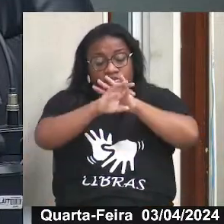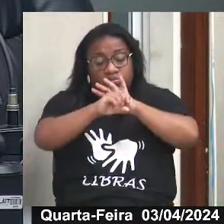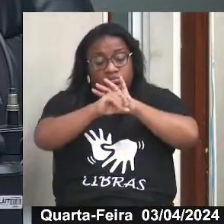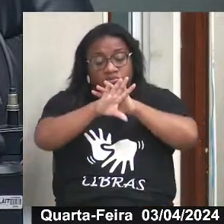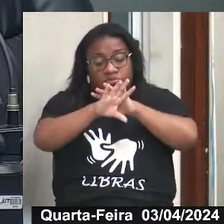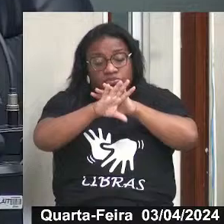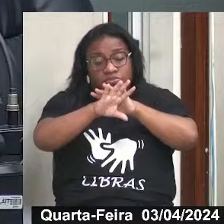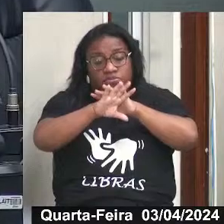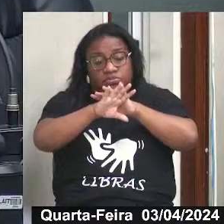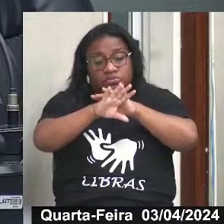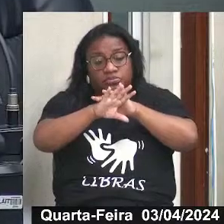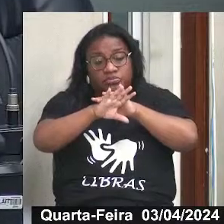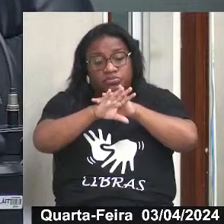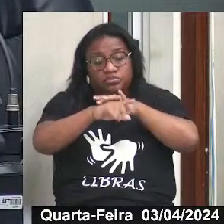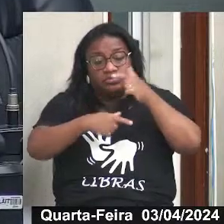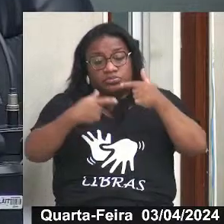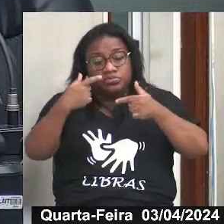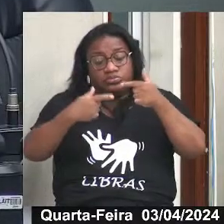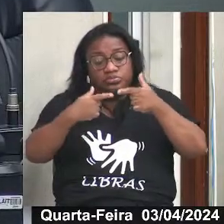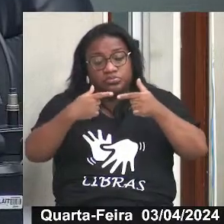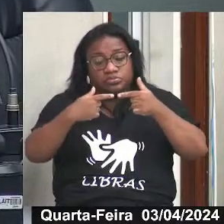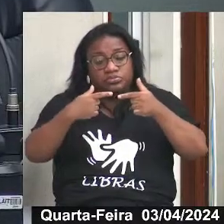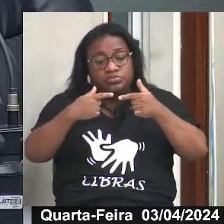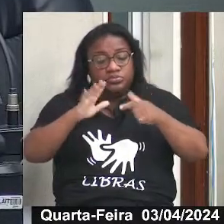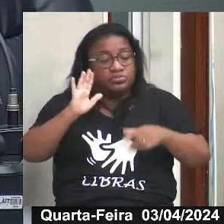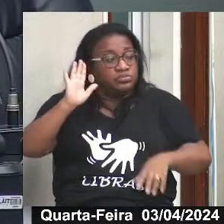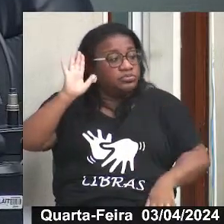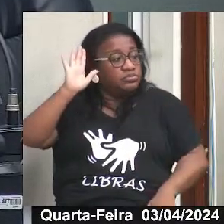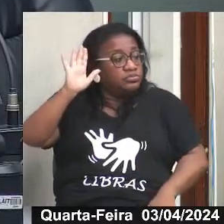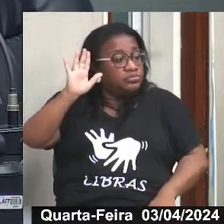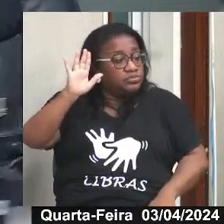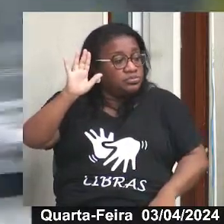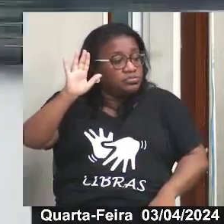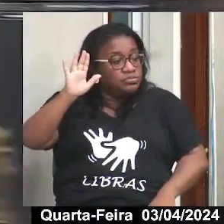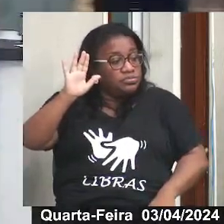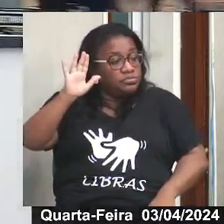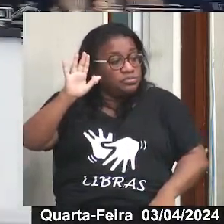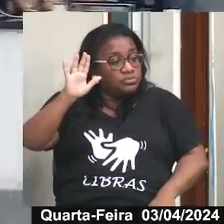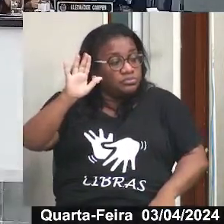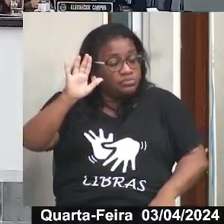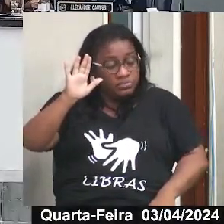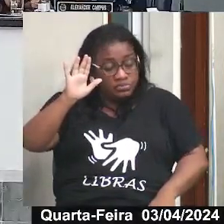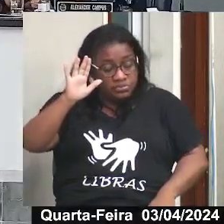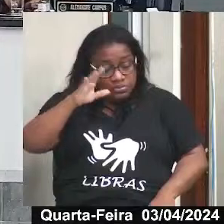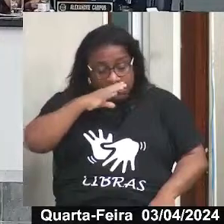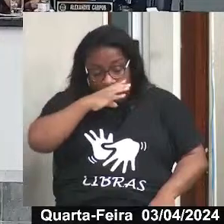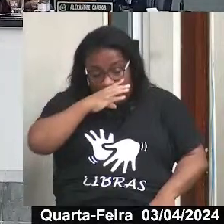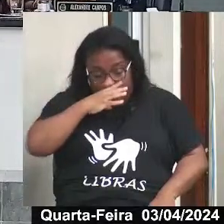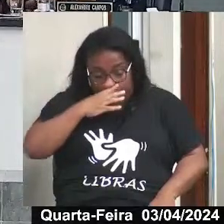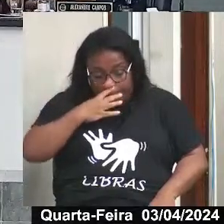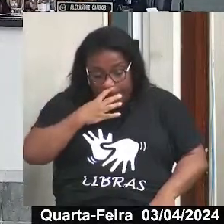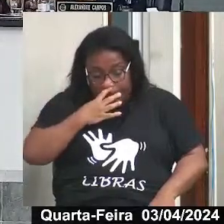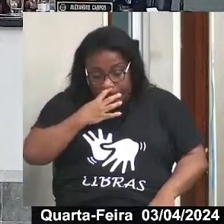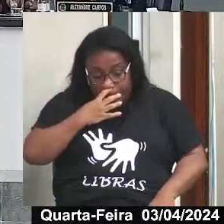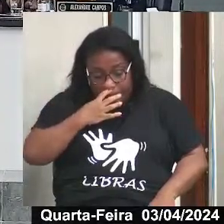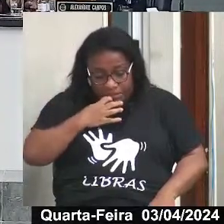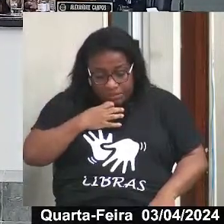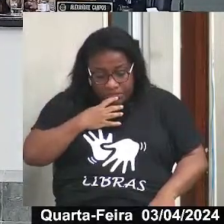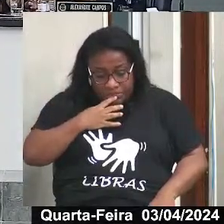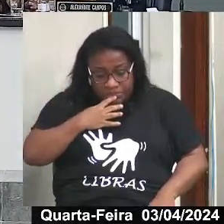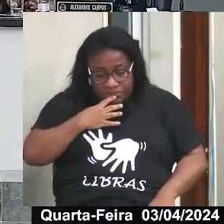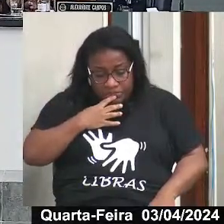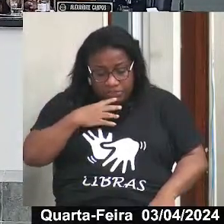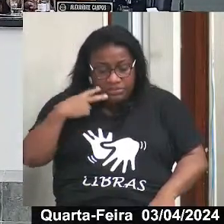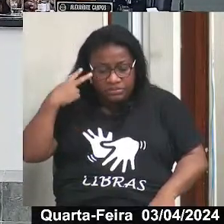As indicações do vereador Sander continuam em discussão. Pela ordem, senhor presidente. Com a palavra, o vereador Gerson Olegário.